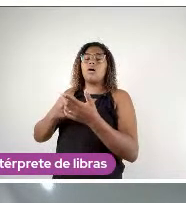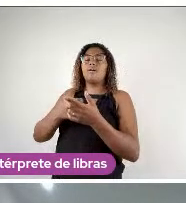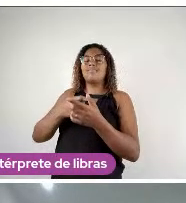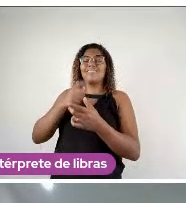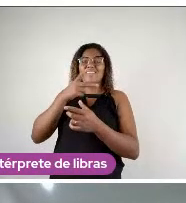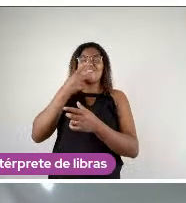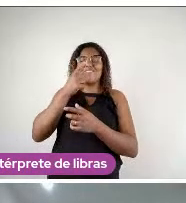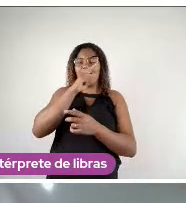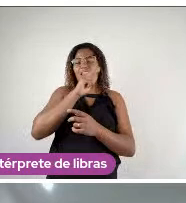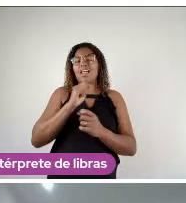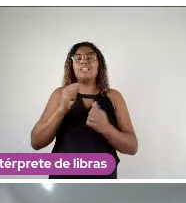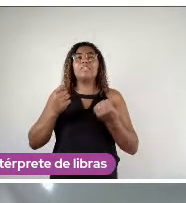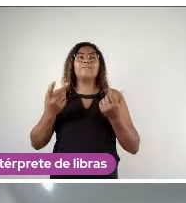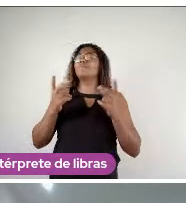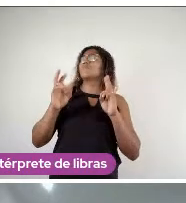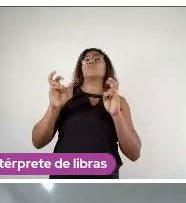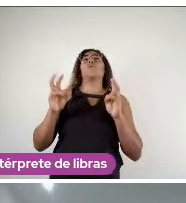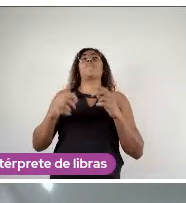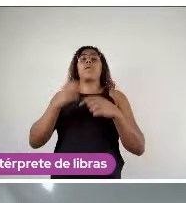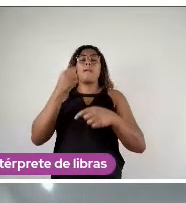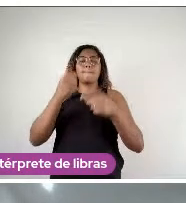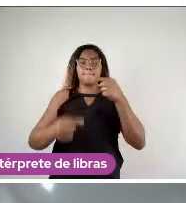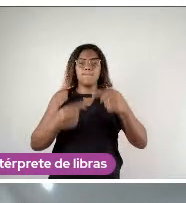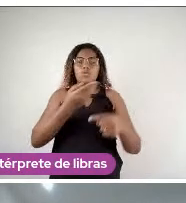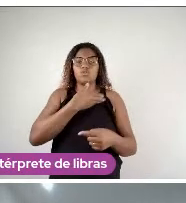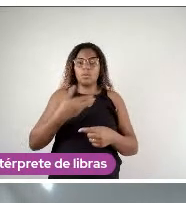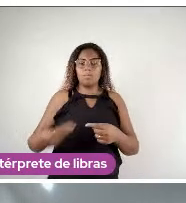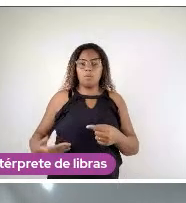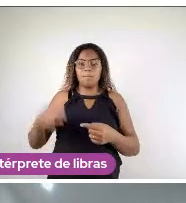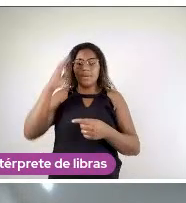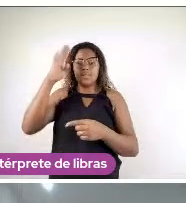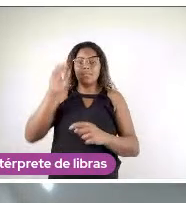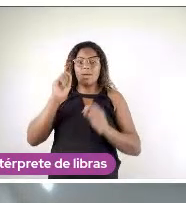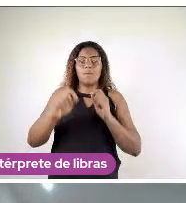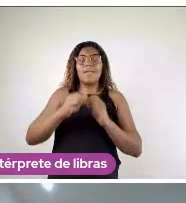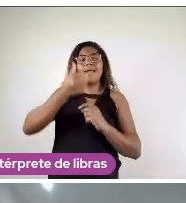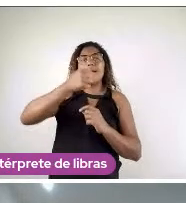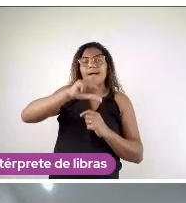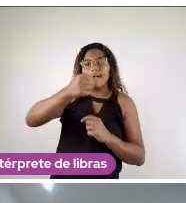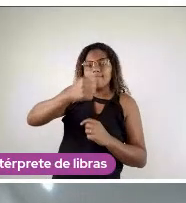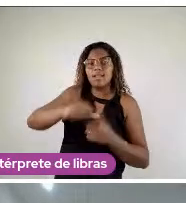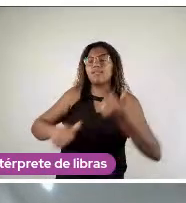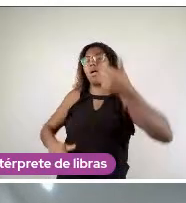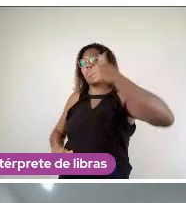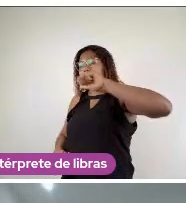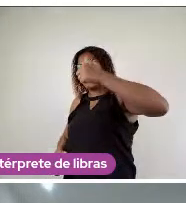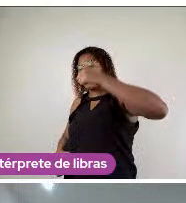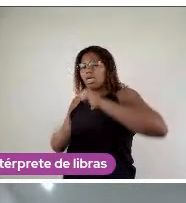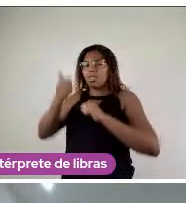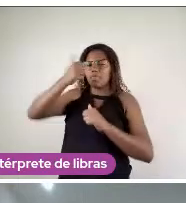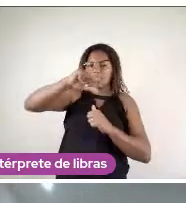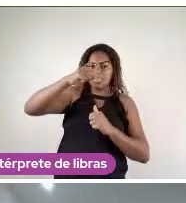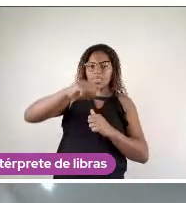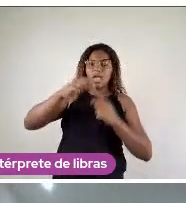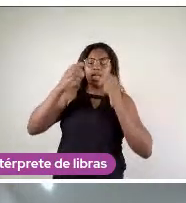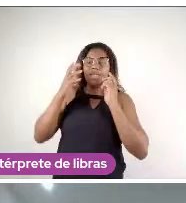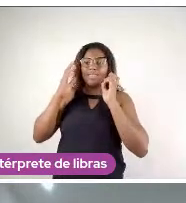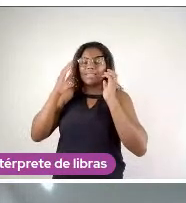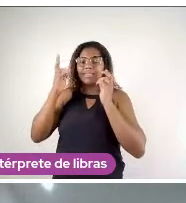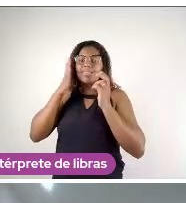ciclo de políticas públicas, principalmente na avaliação, né? Monitoramento e avaliação e identificação do